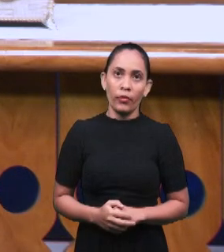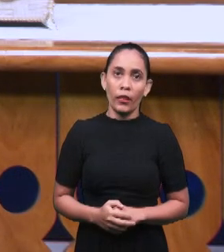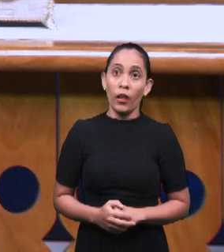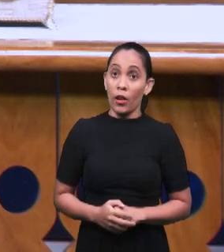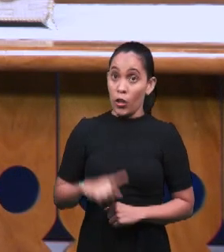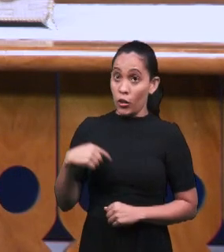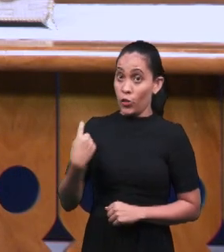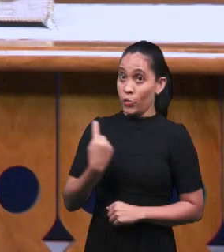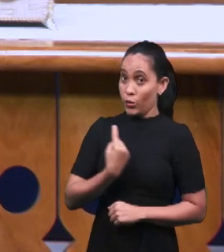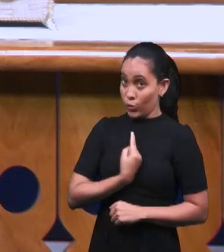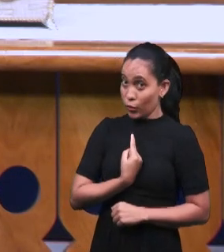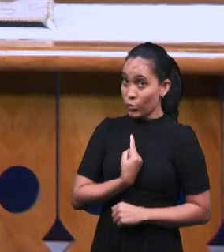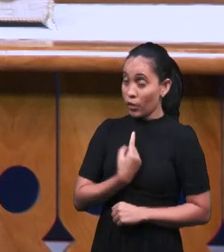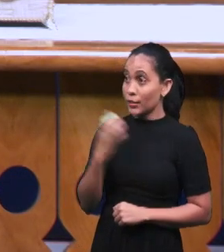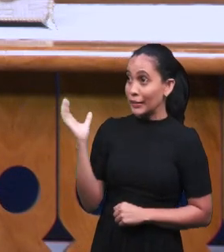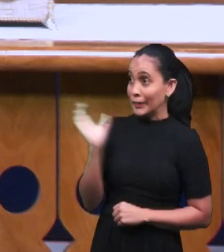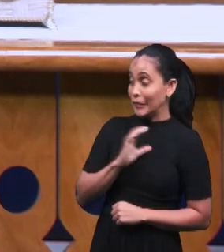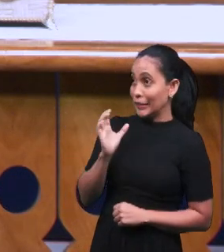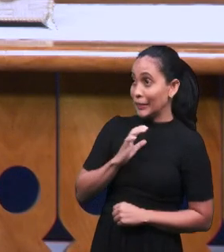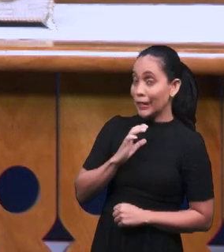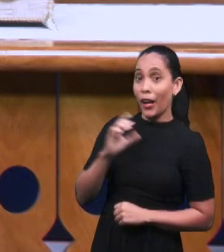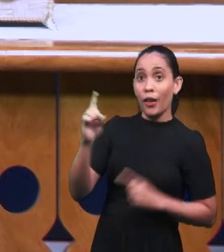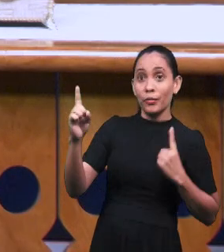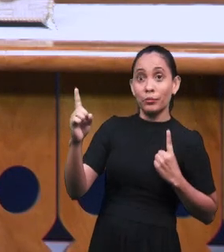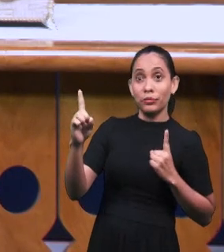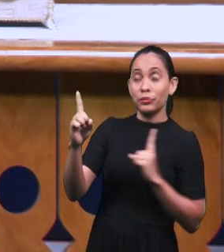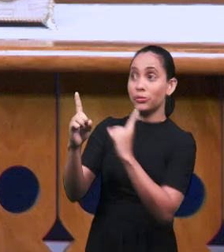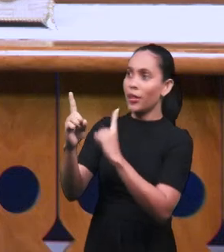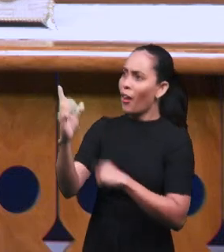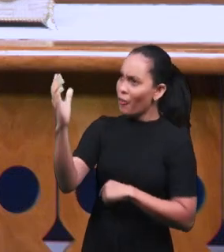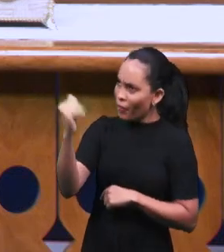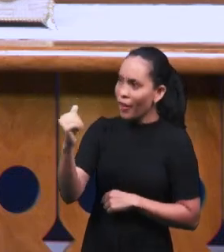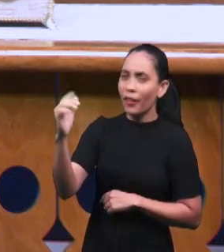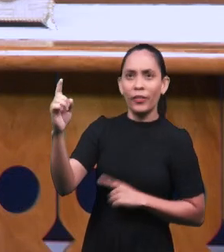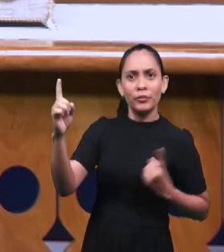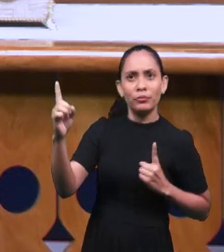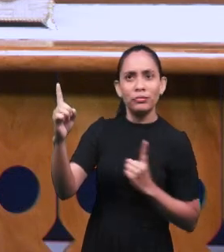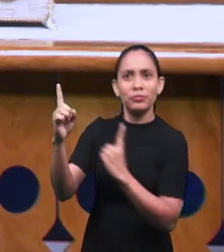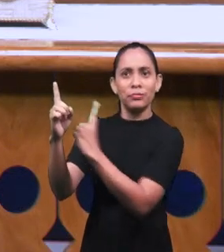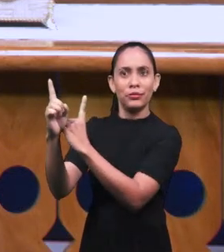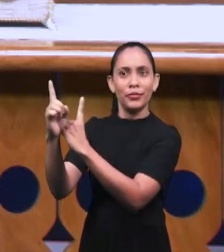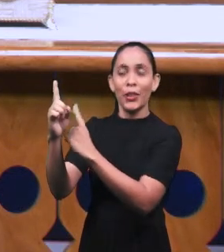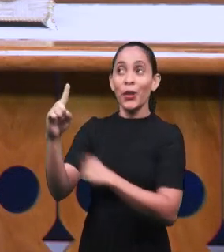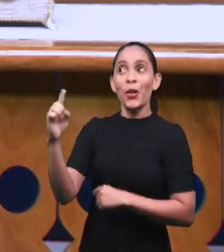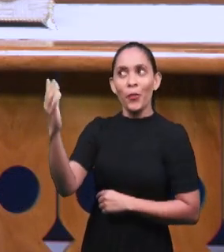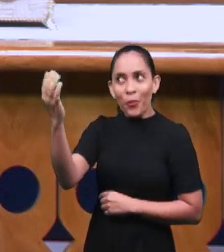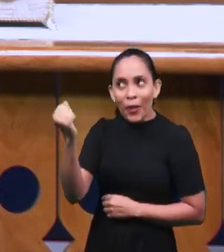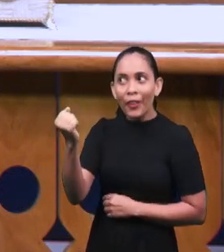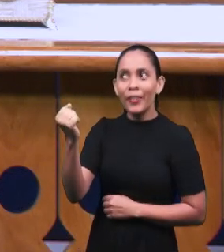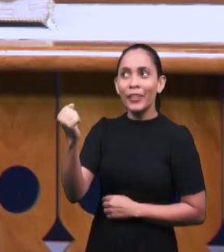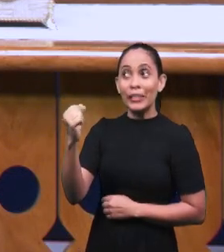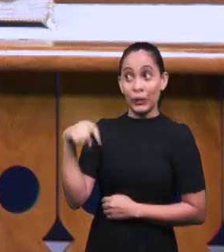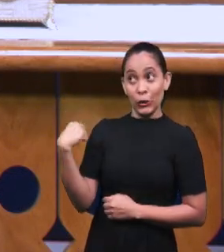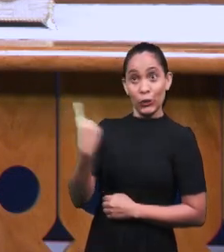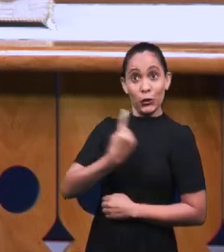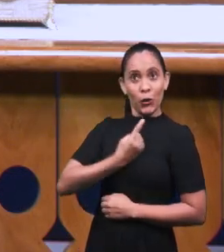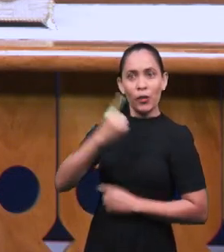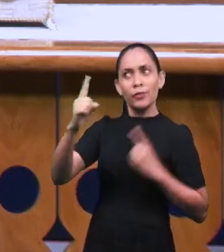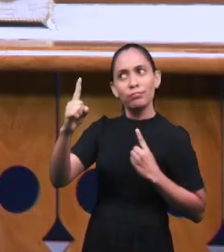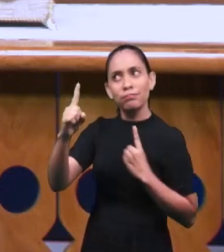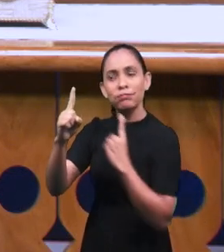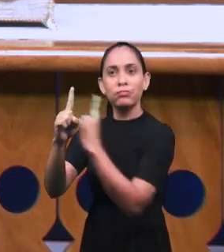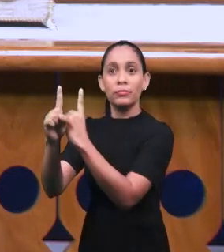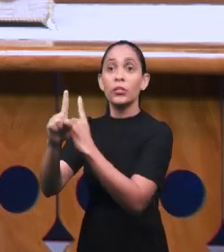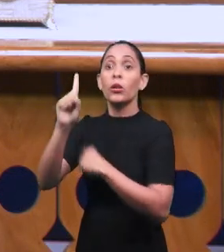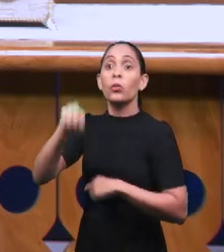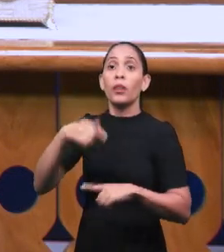Correremos após ti. Vem depressa, se você vier, nós vamos ao seu encontro. Veja só, como o que é profético